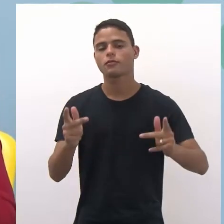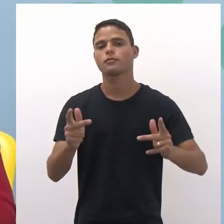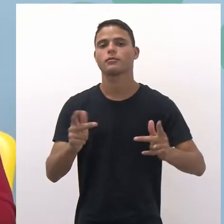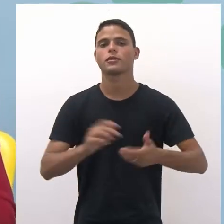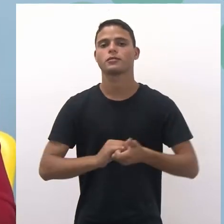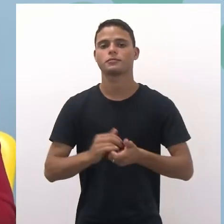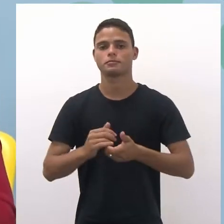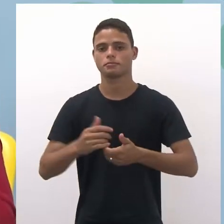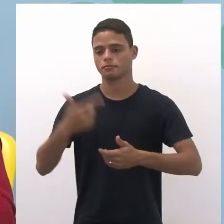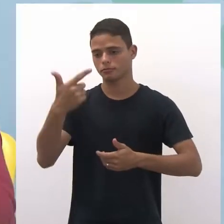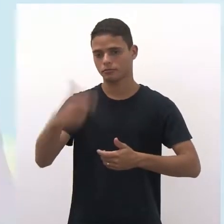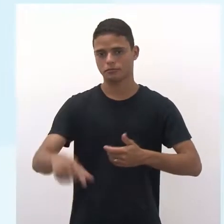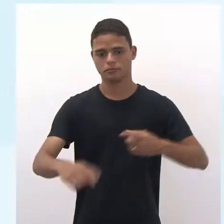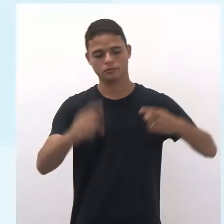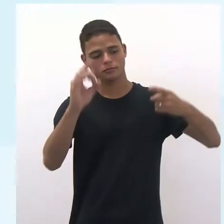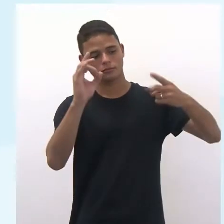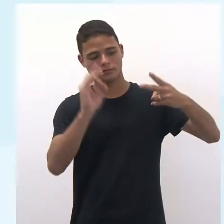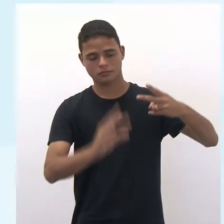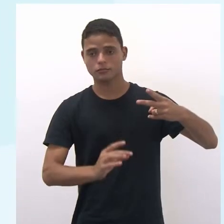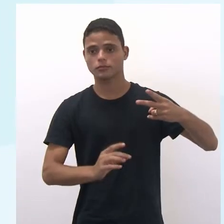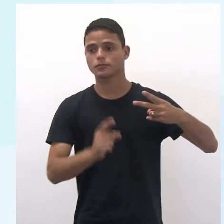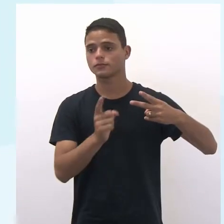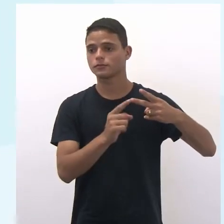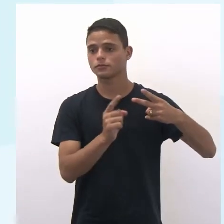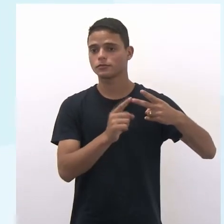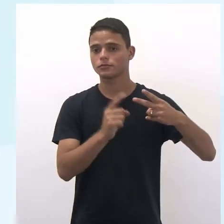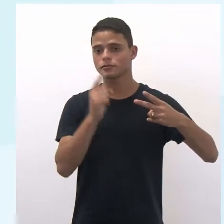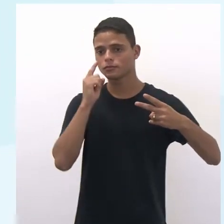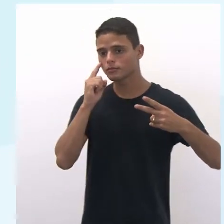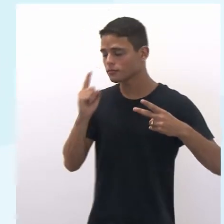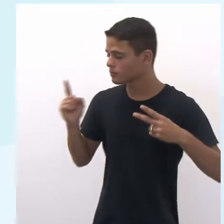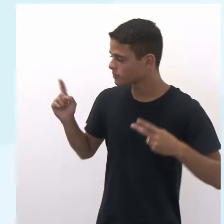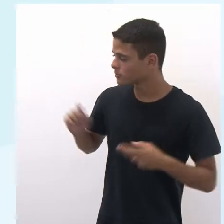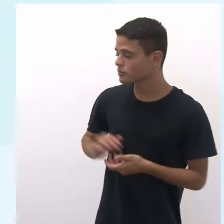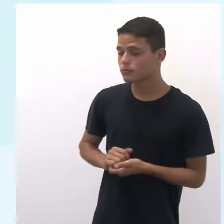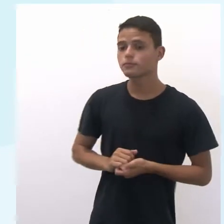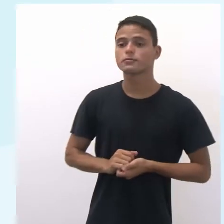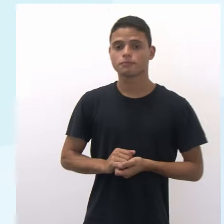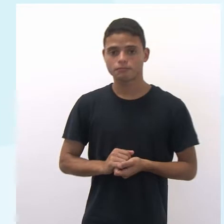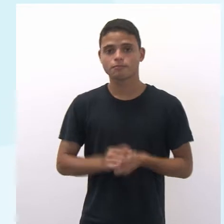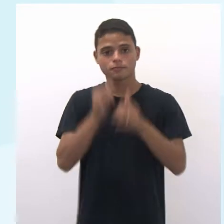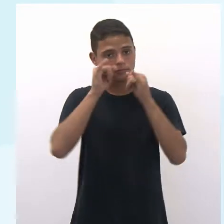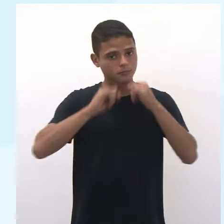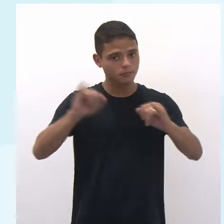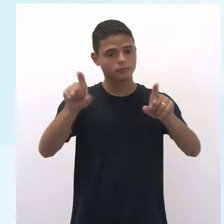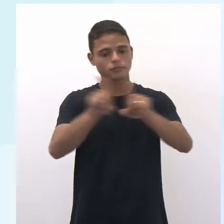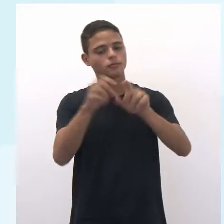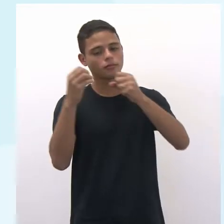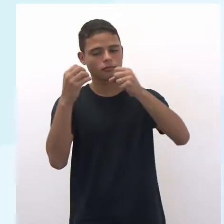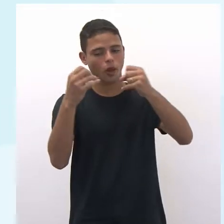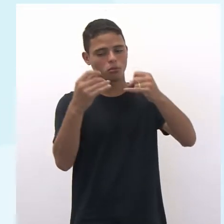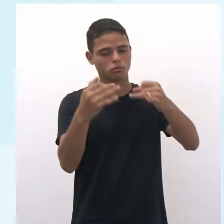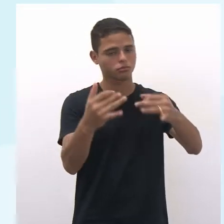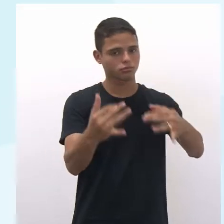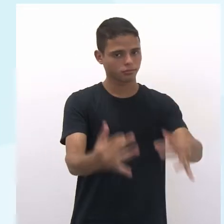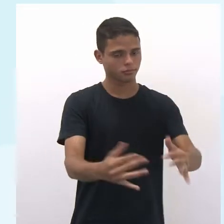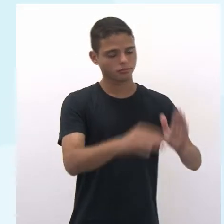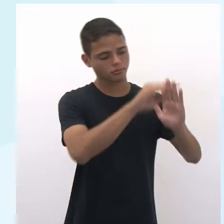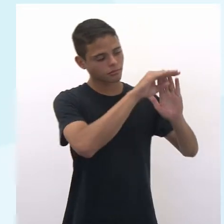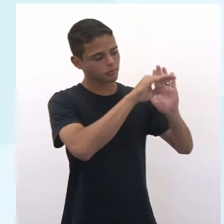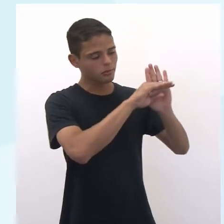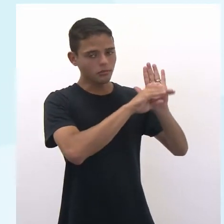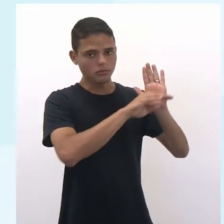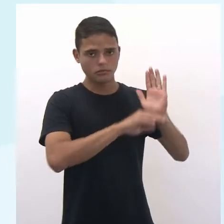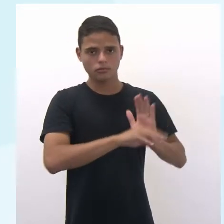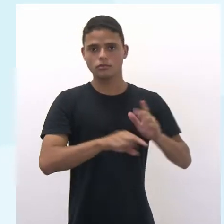O próximo ponto é informar e explicar um conteúdo. Claro que a aula expositiva também é um